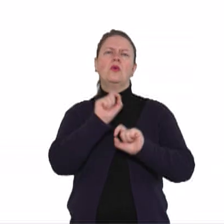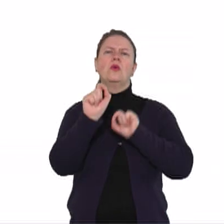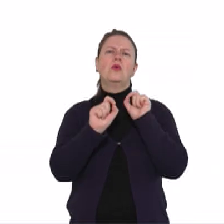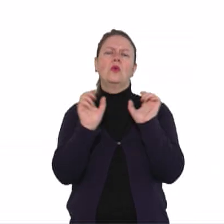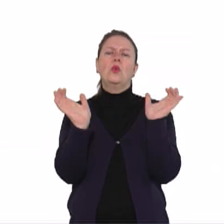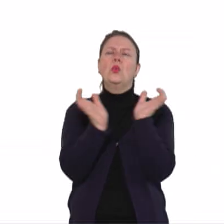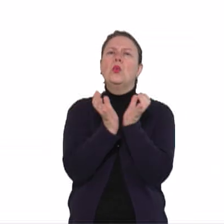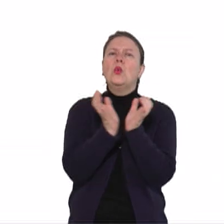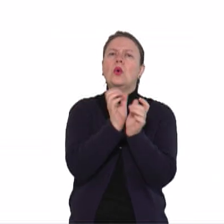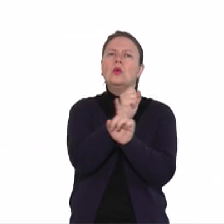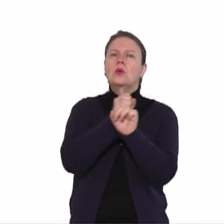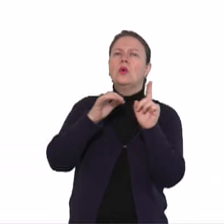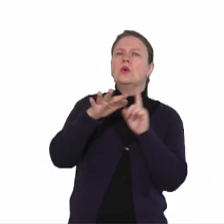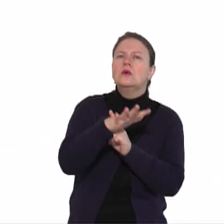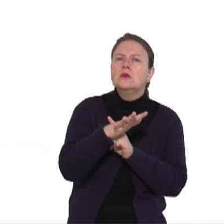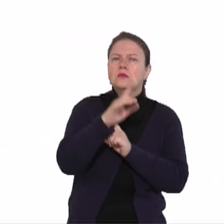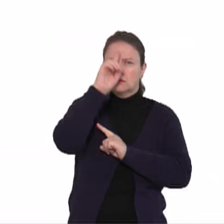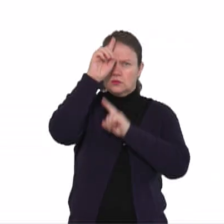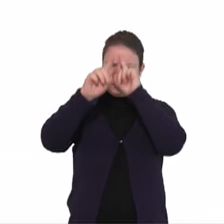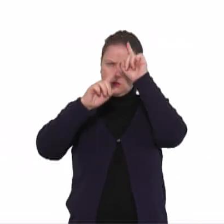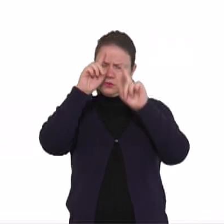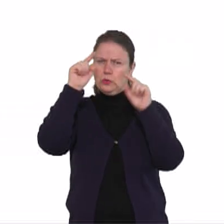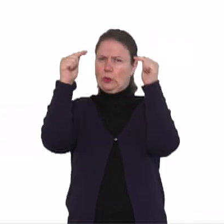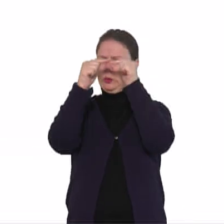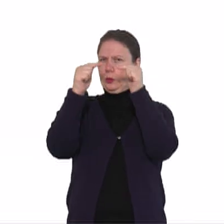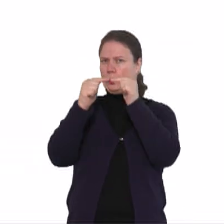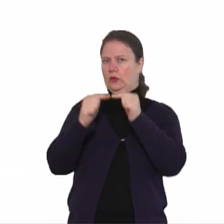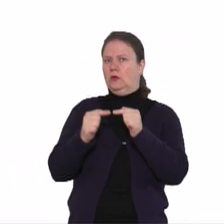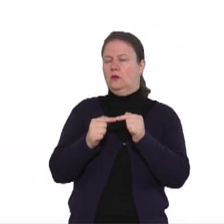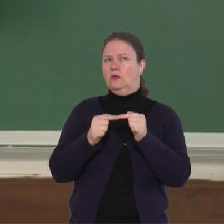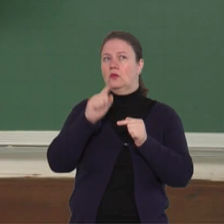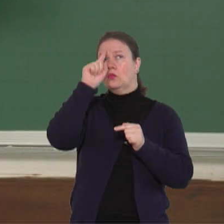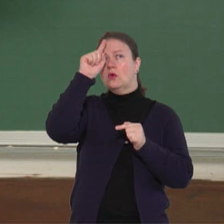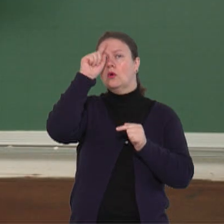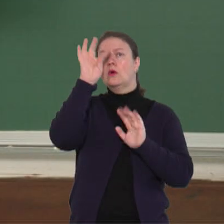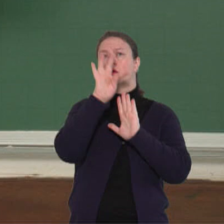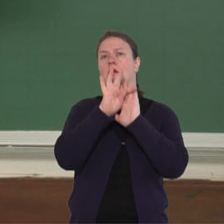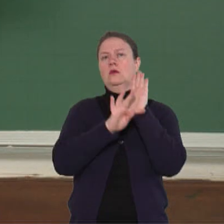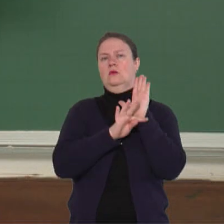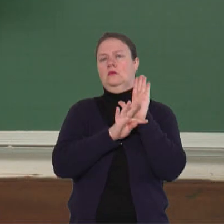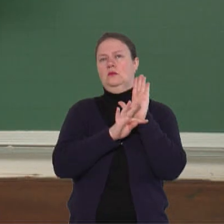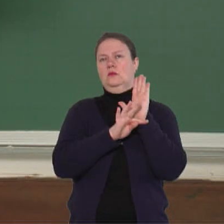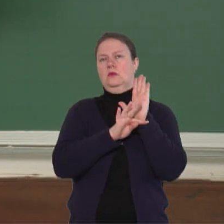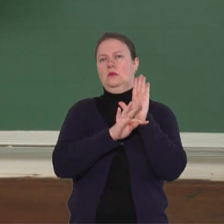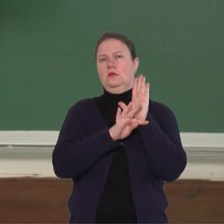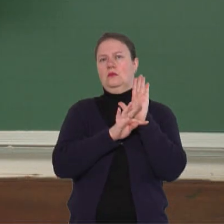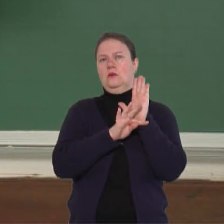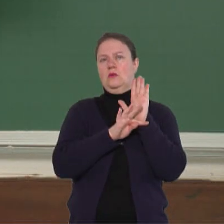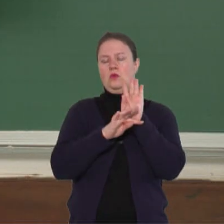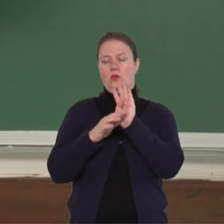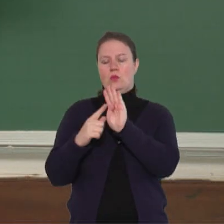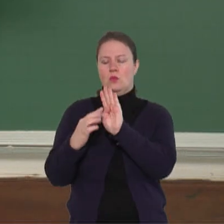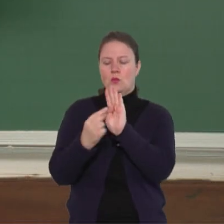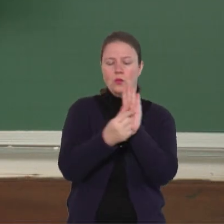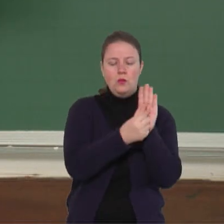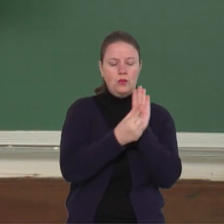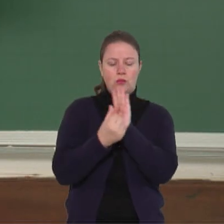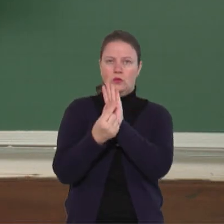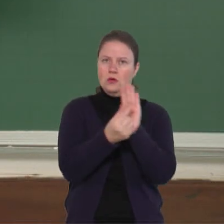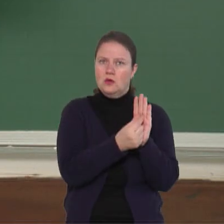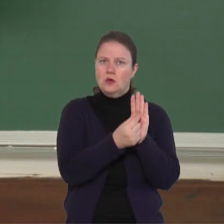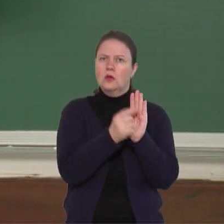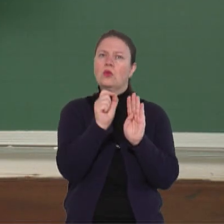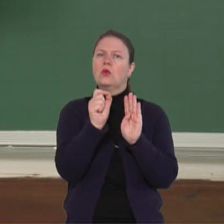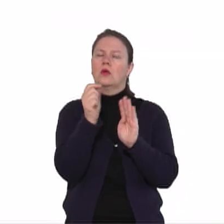grupo social essas ideias podem ser associadas? As ideias que estão aqui no textinho para vocês. A burguesia, né? A França,